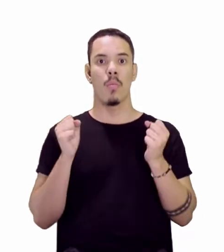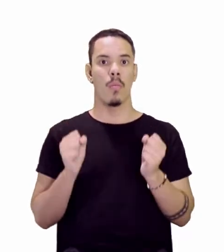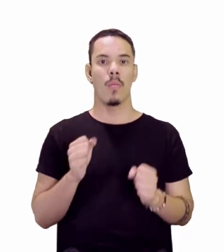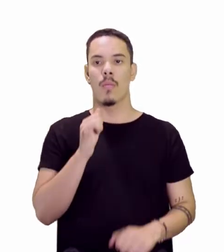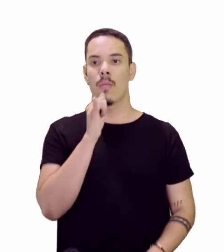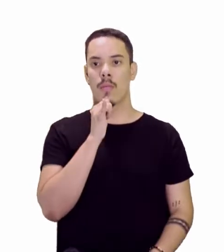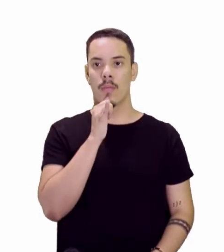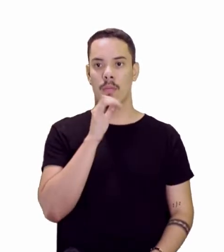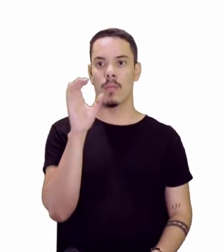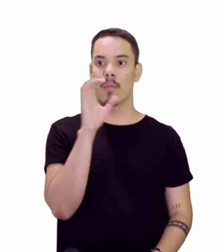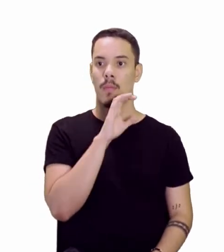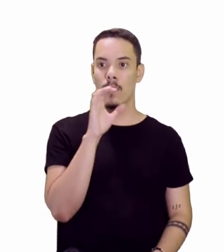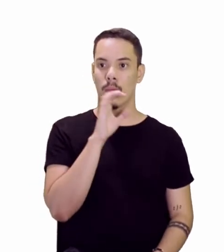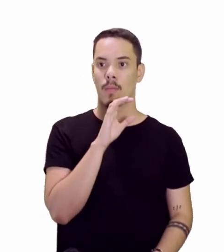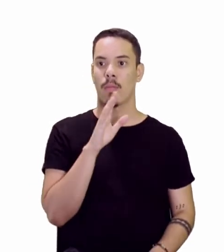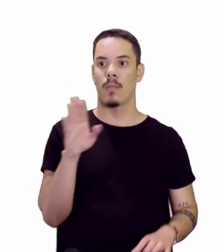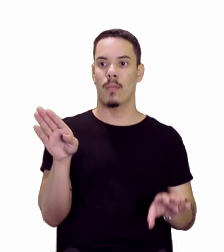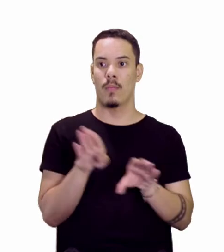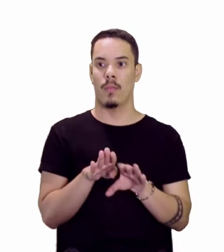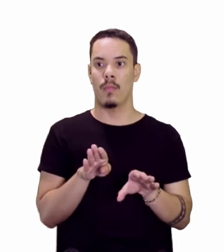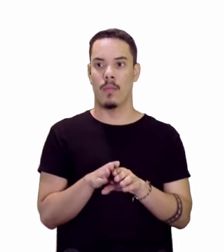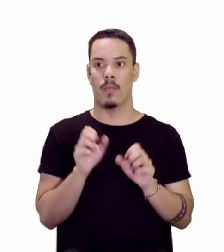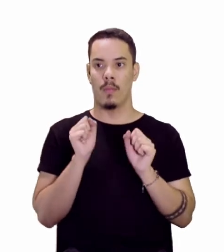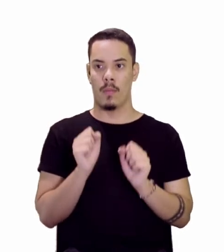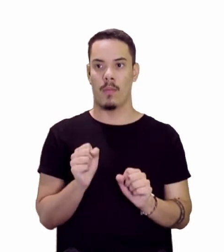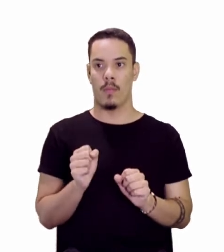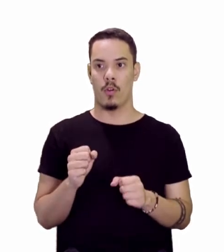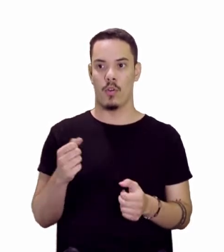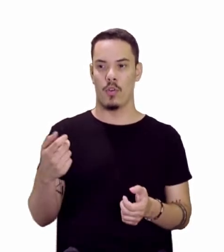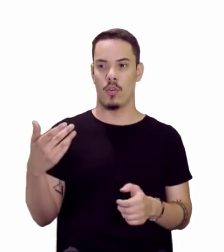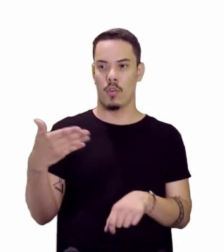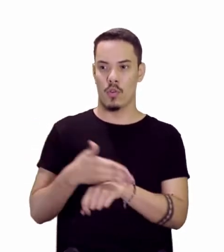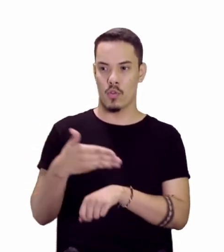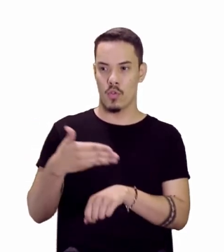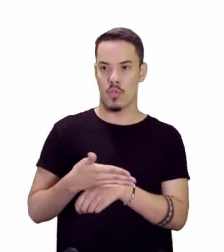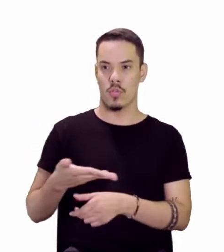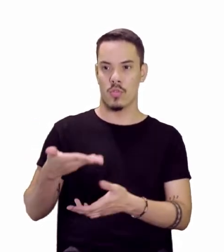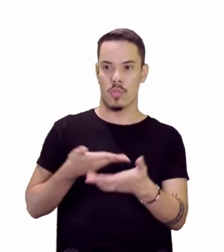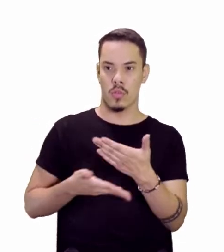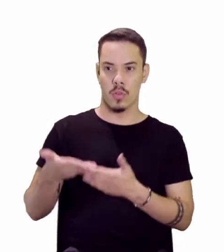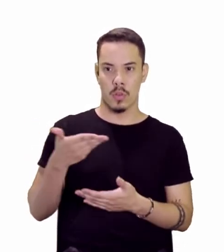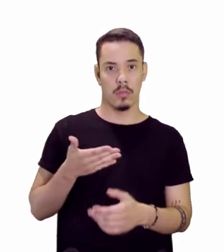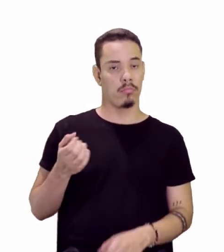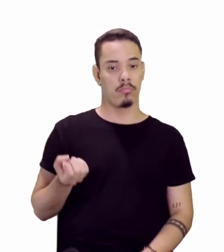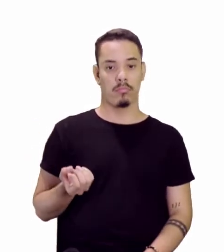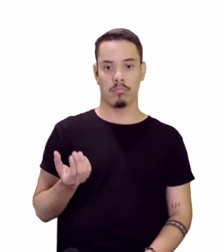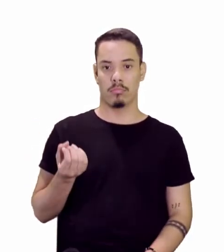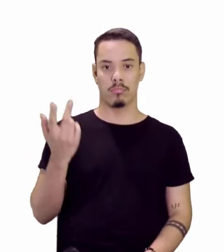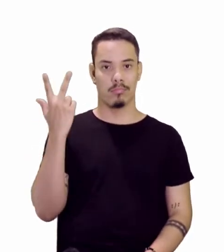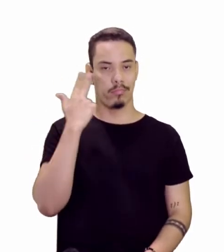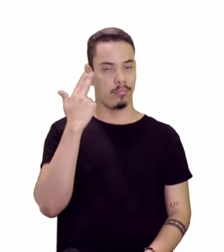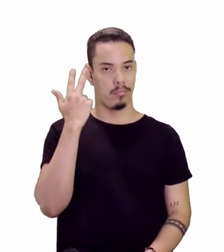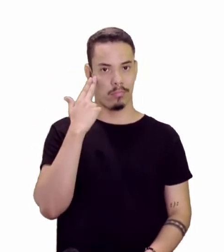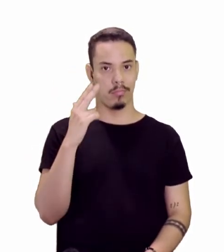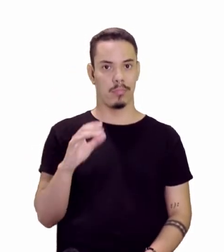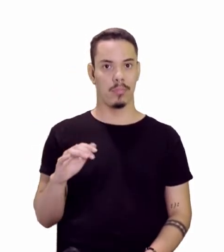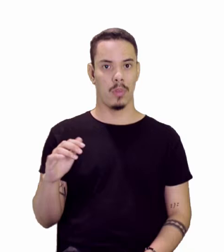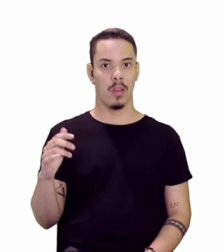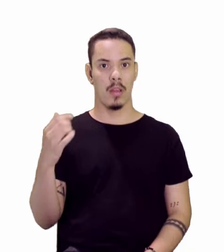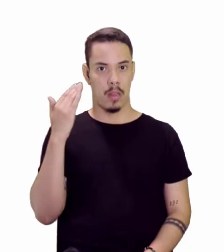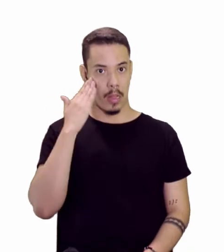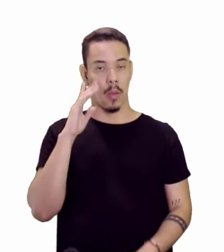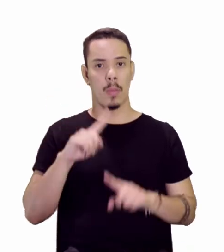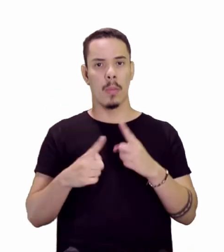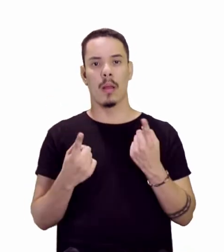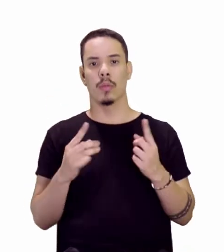com uma certa velocidade, pode ser uma velocidadezinha constante, certo? Pode, mas na horizontal, né? Não vai ter na vertical. E ali, como o